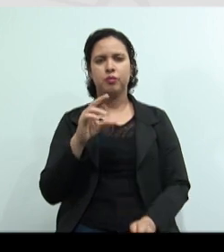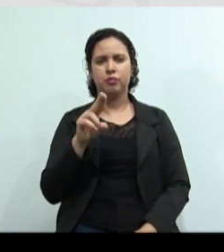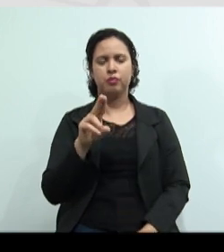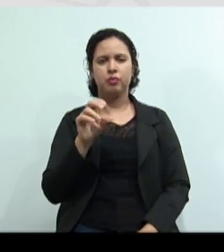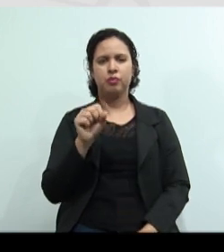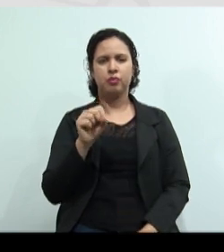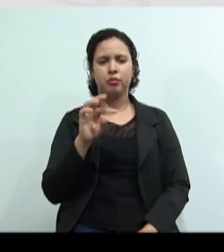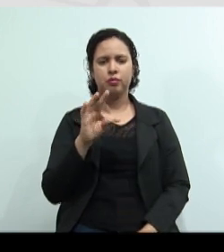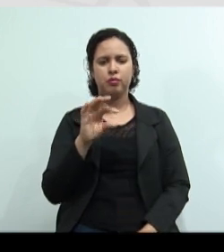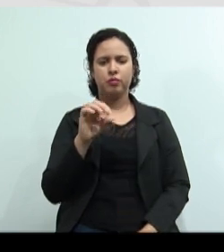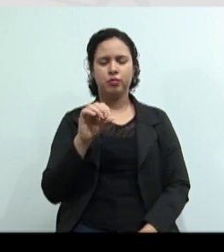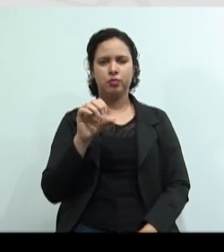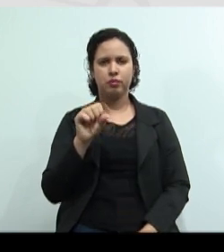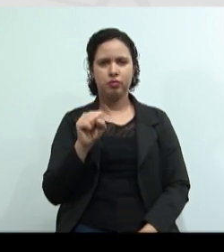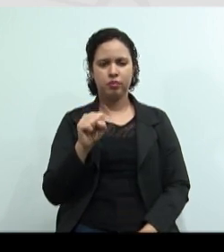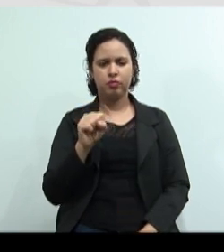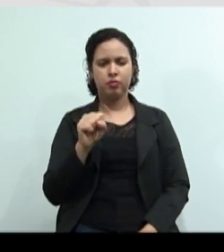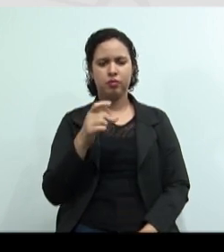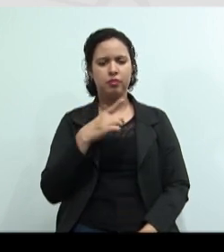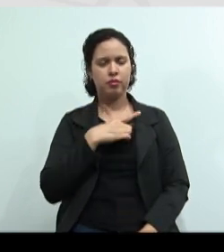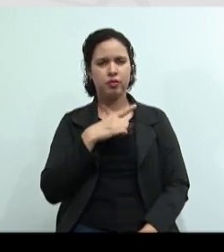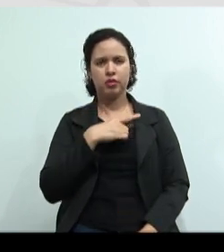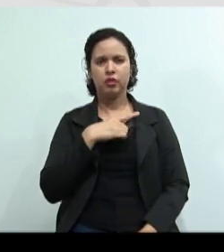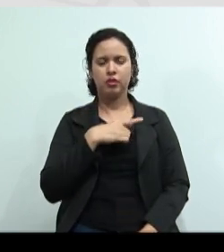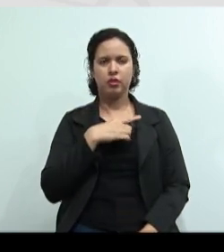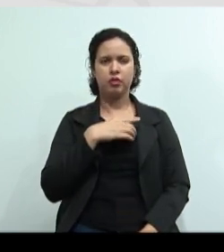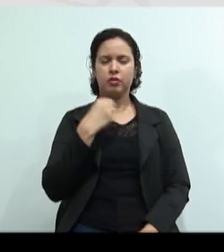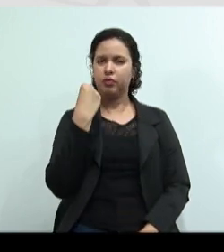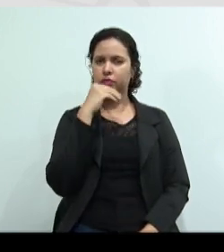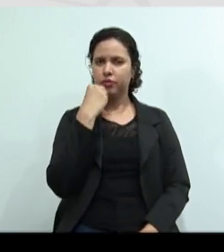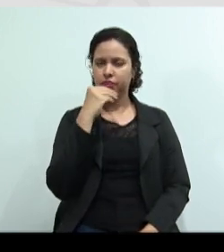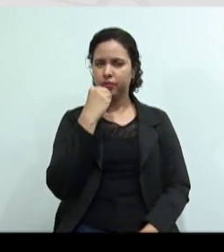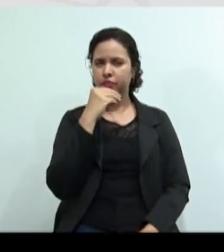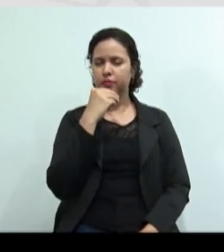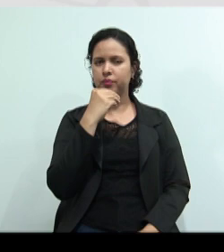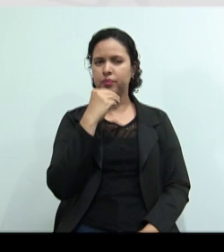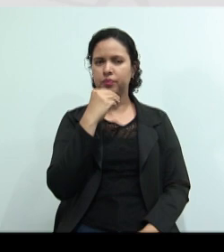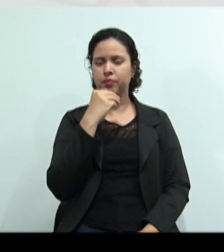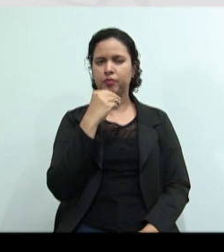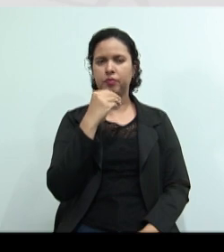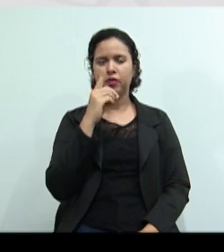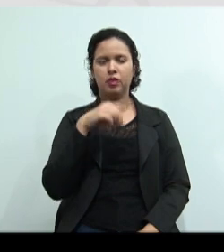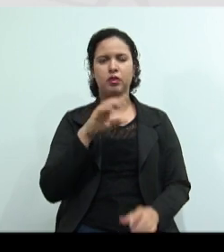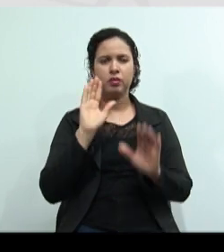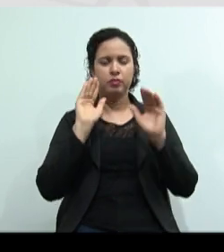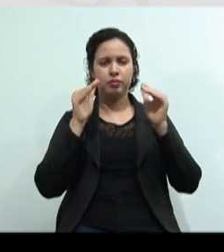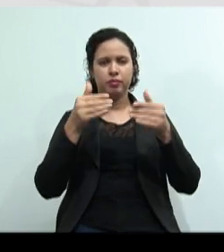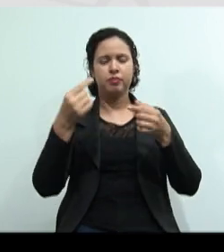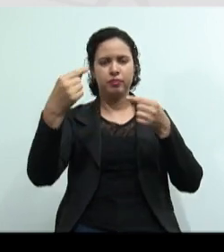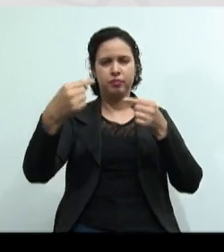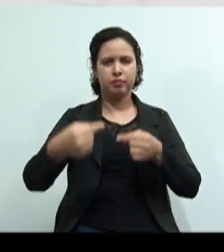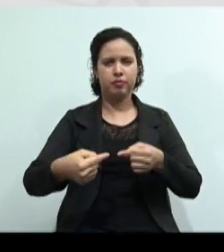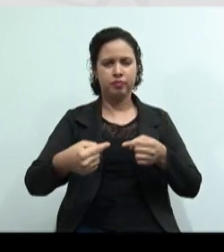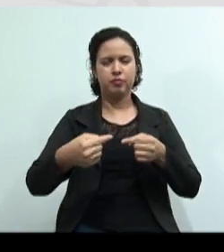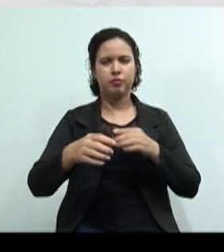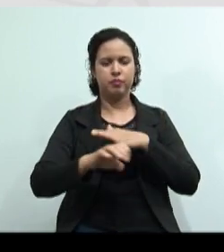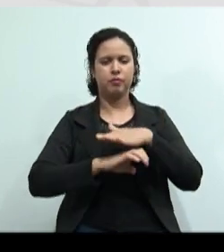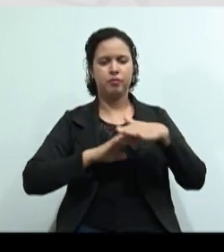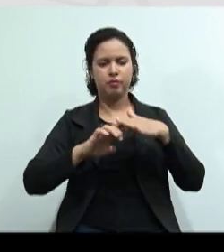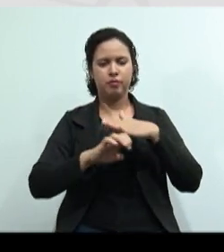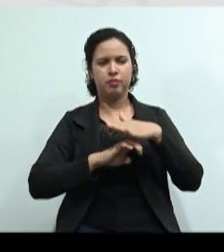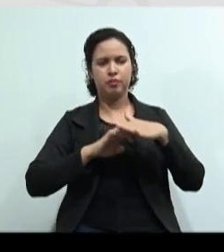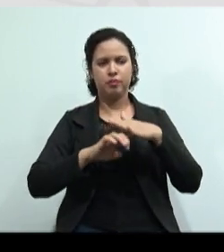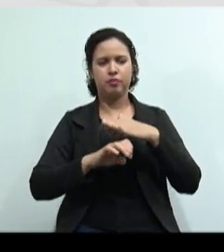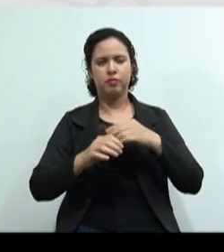informações precisas, deixou de ser uma vantagem estratégica e passou a ser uma vantagem competitiva nas organizações.